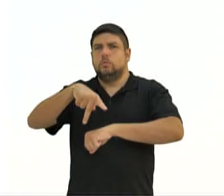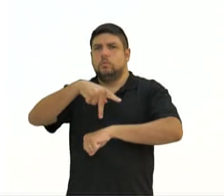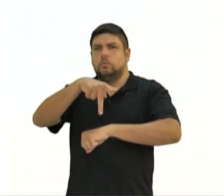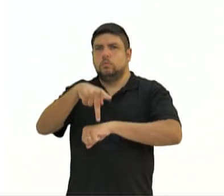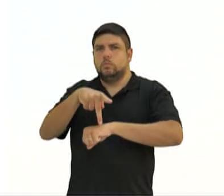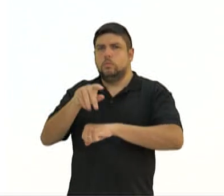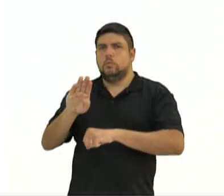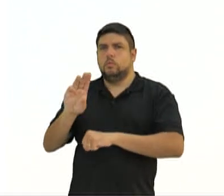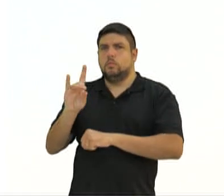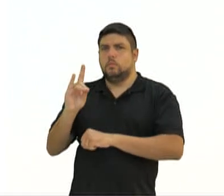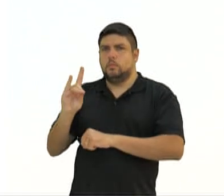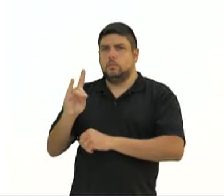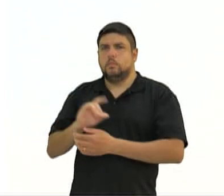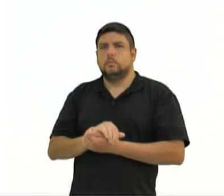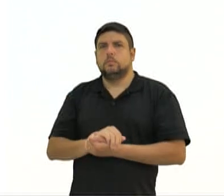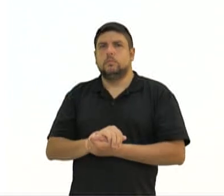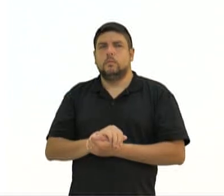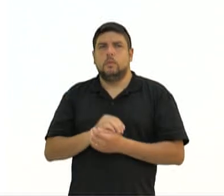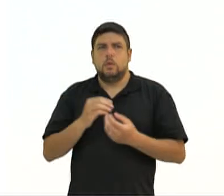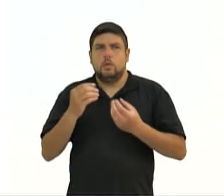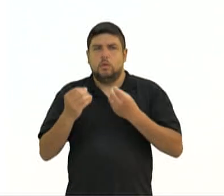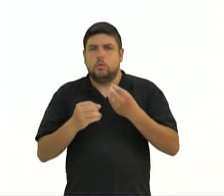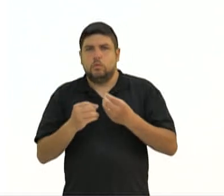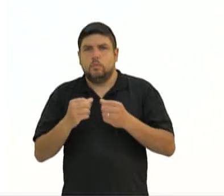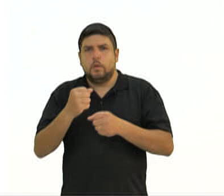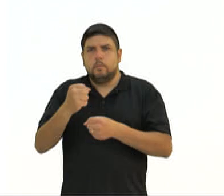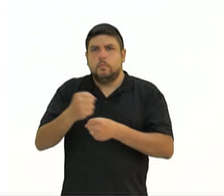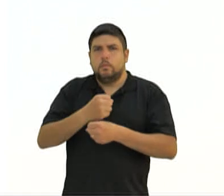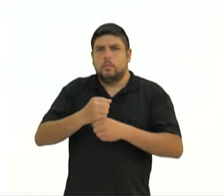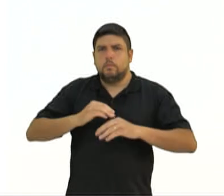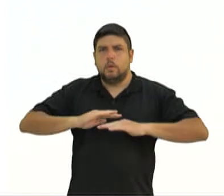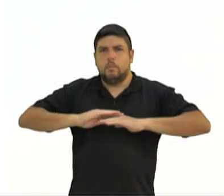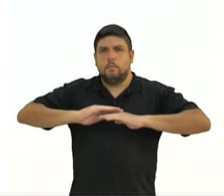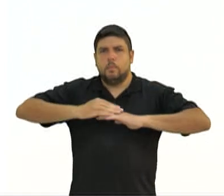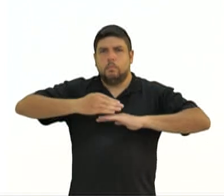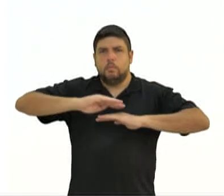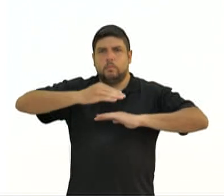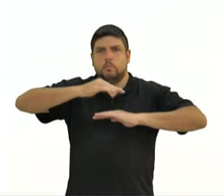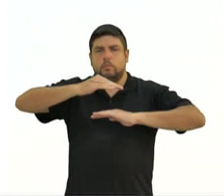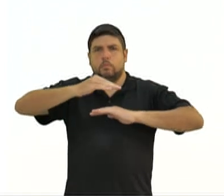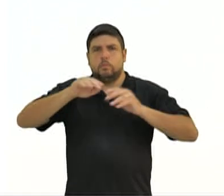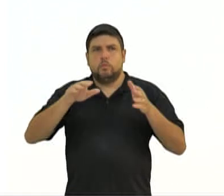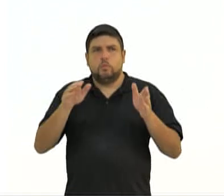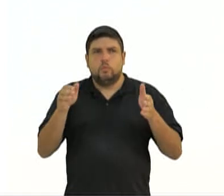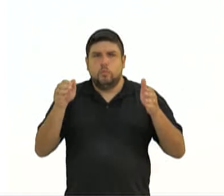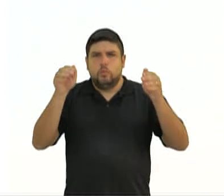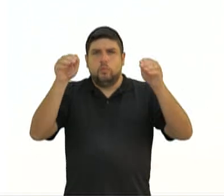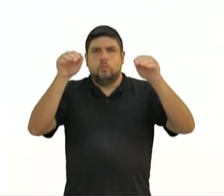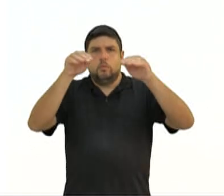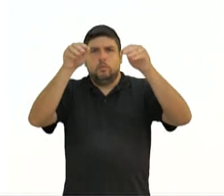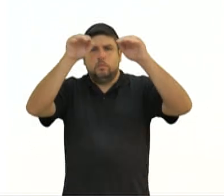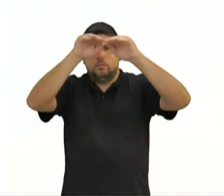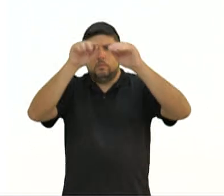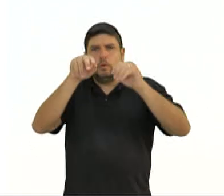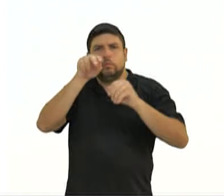as plataformas como pátios, muros e observatórios